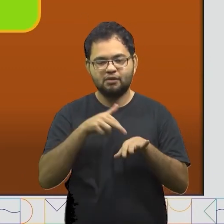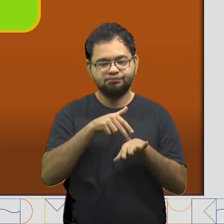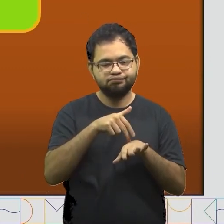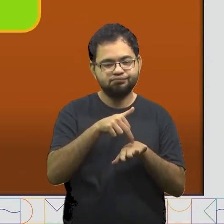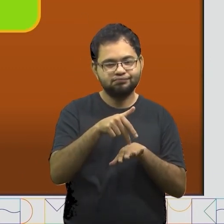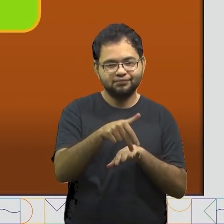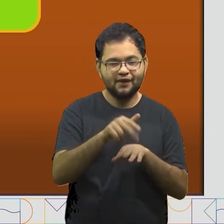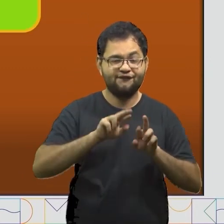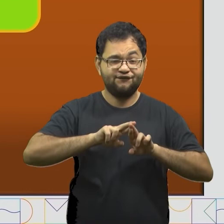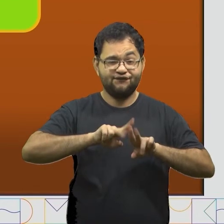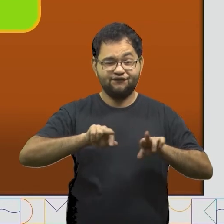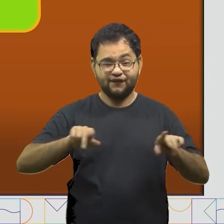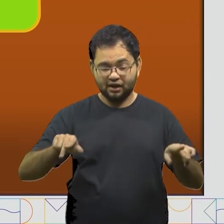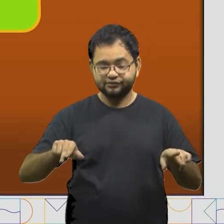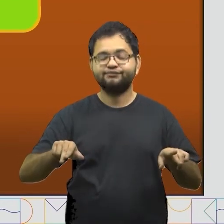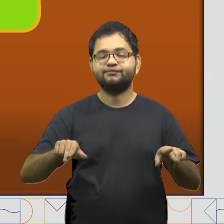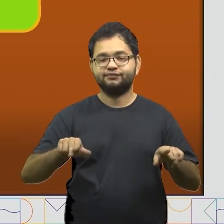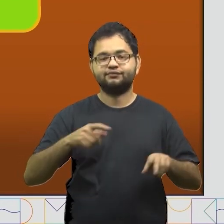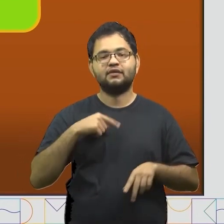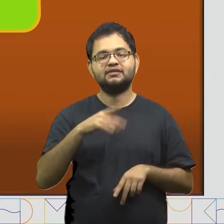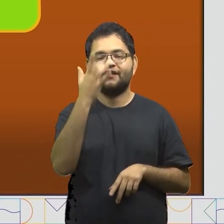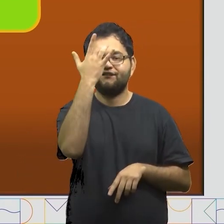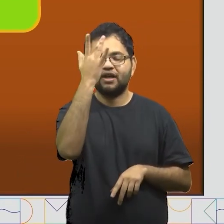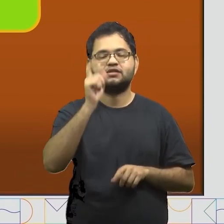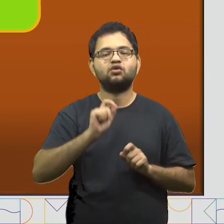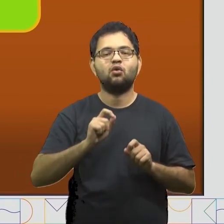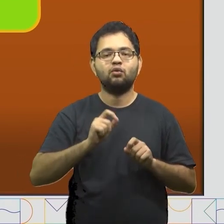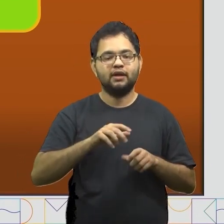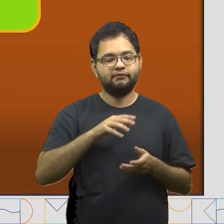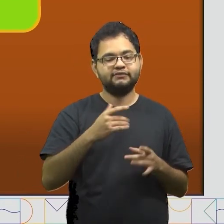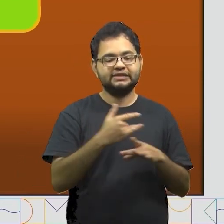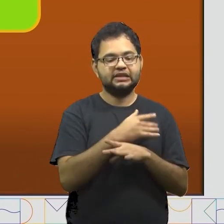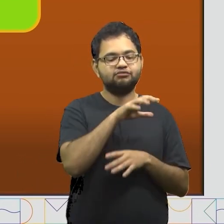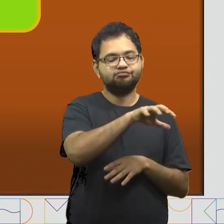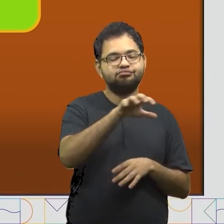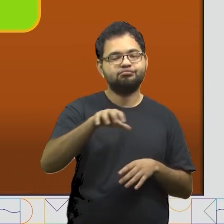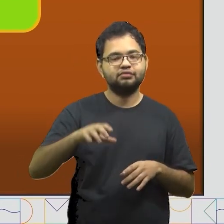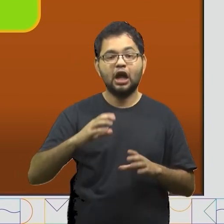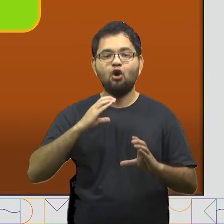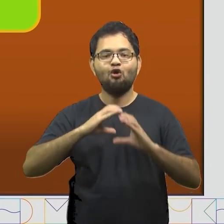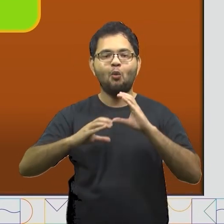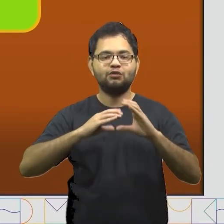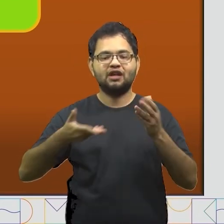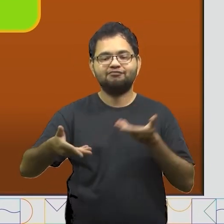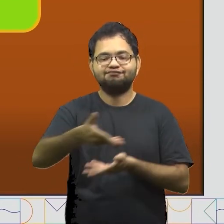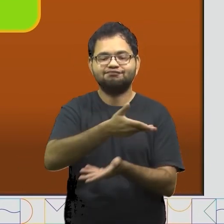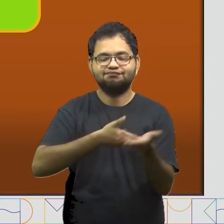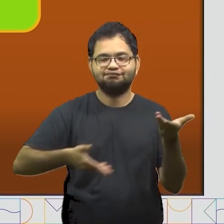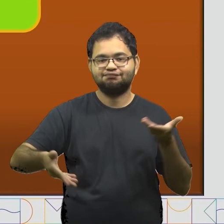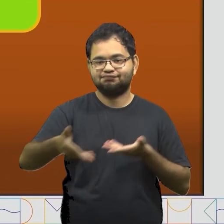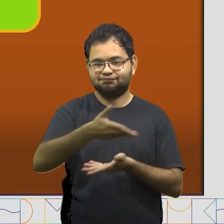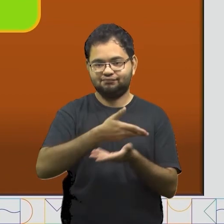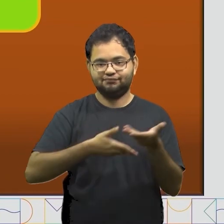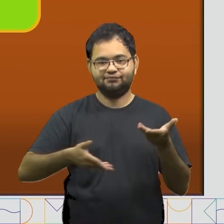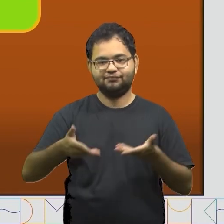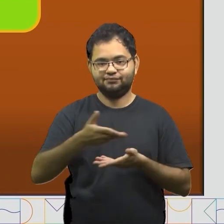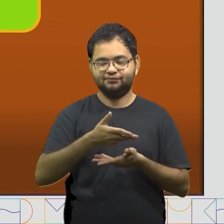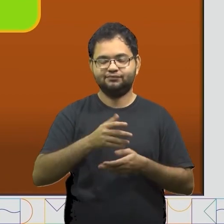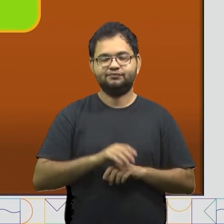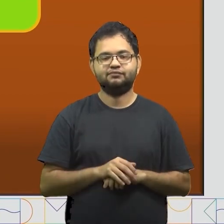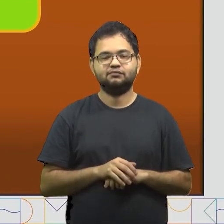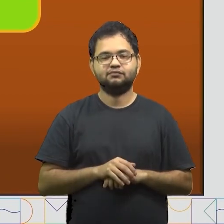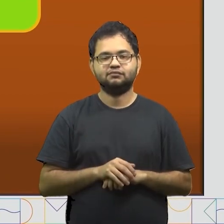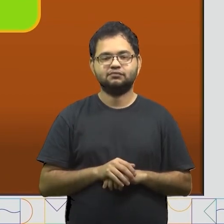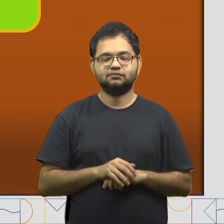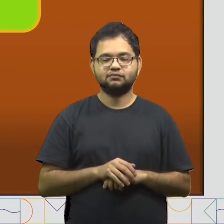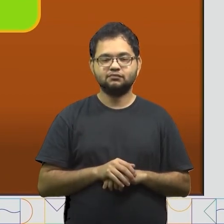com todos os caminhos levam a Roma facilitou a comunicação no seu vasto território possibilitando expandir